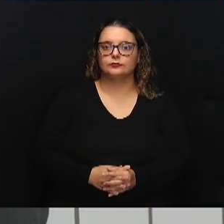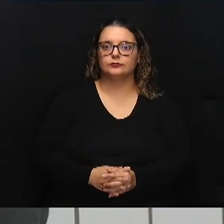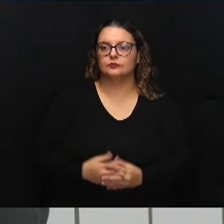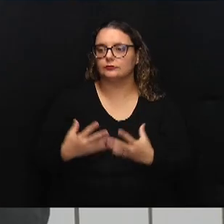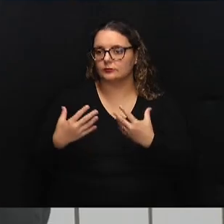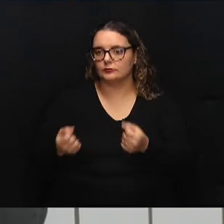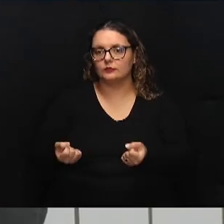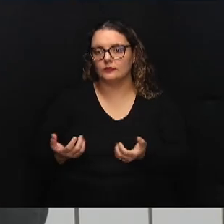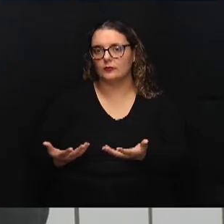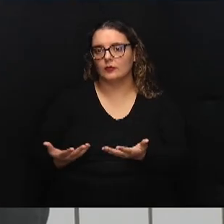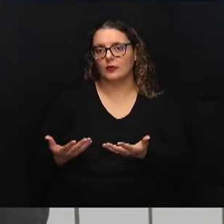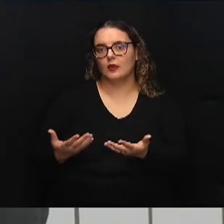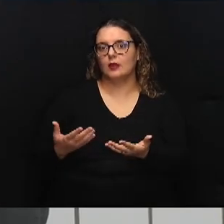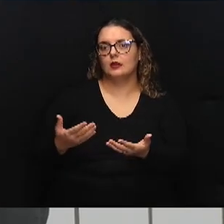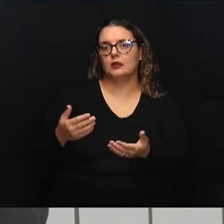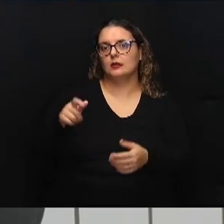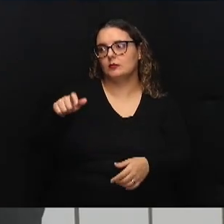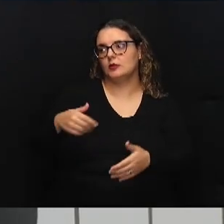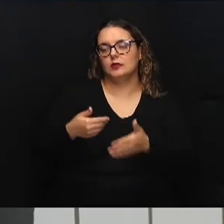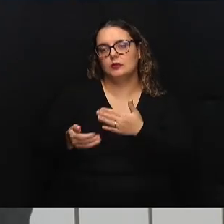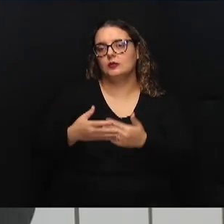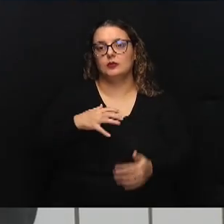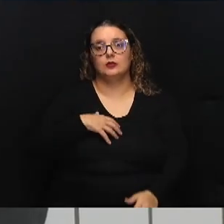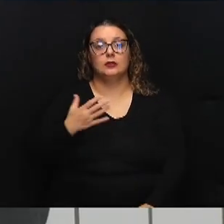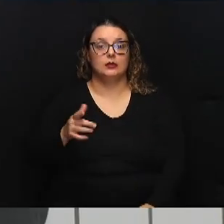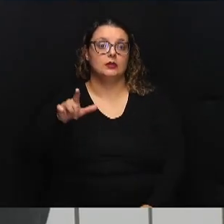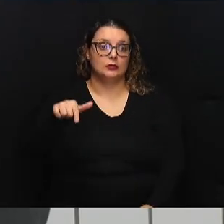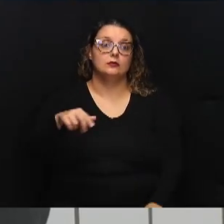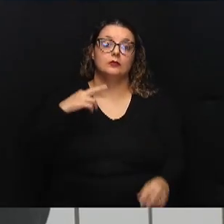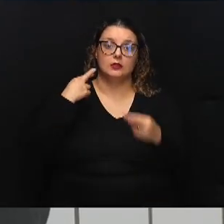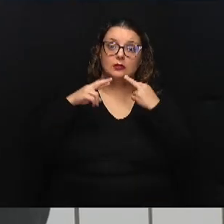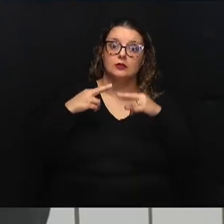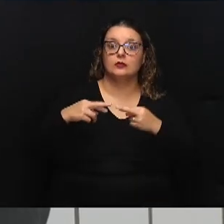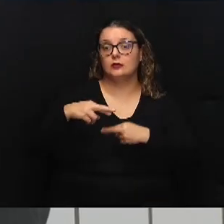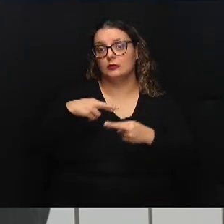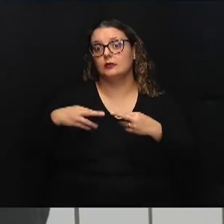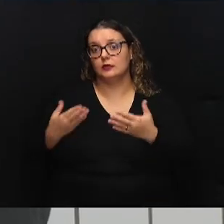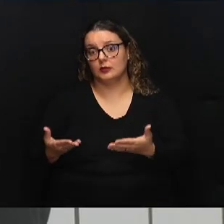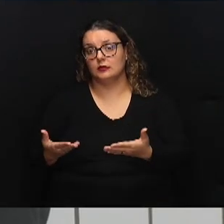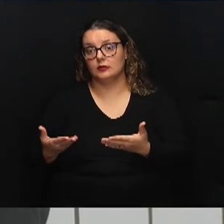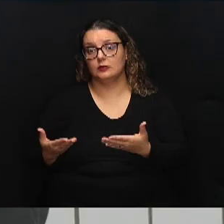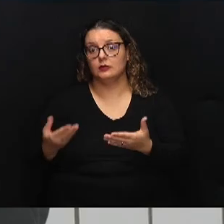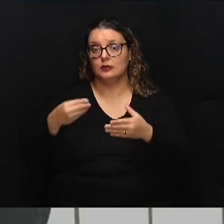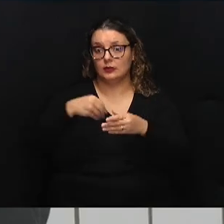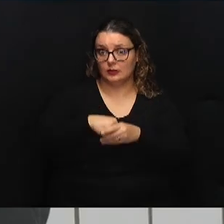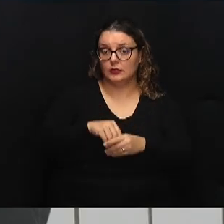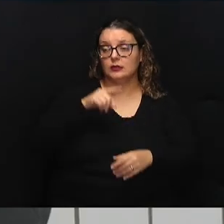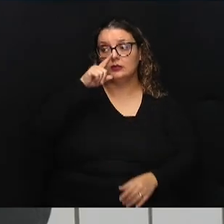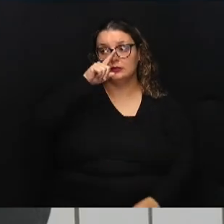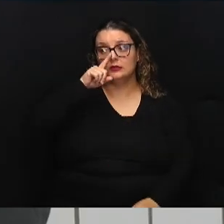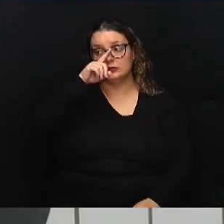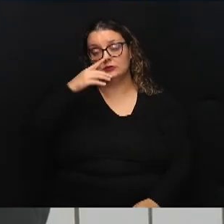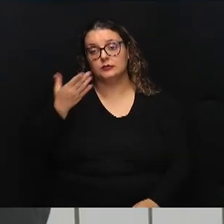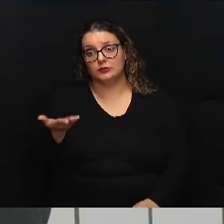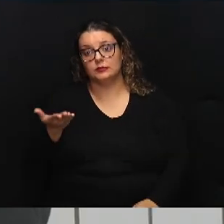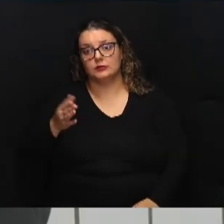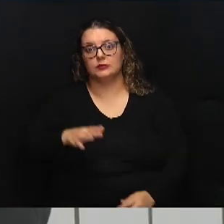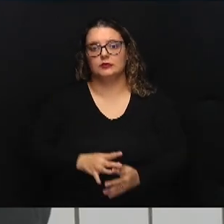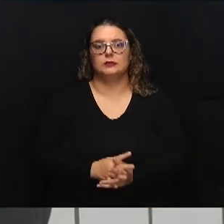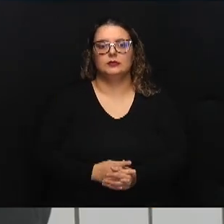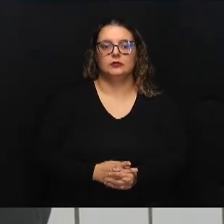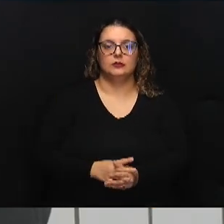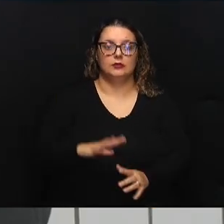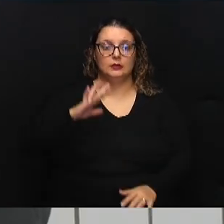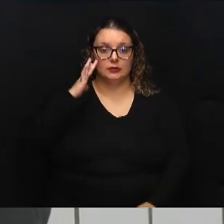qualquer maneira, né? Porque ele pode depois reclamar a respeito disso, que entra na parte dos riscos, né? Então, eu acho